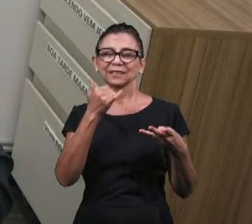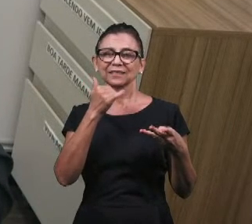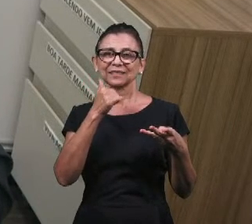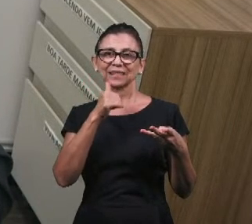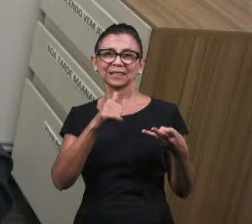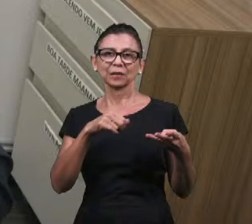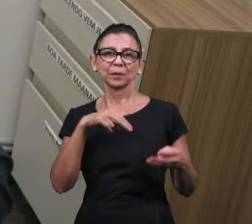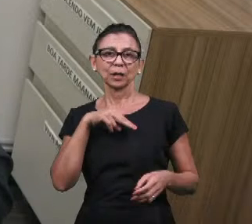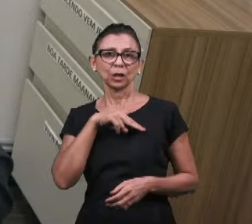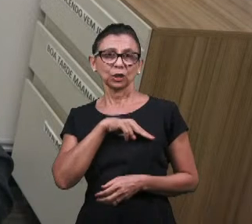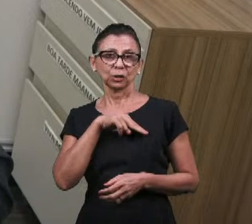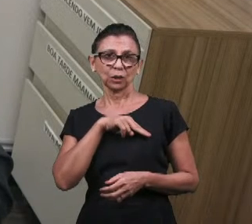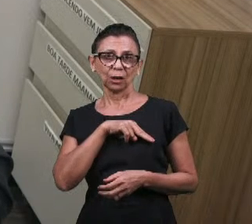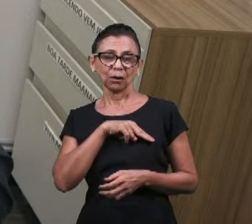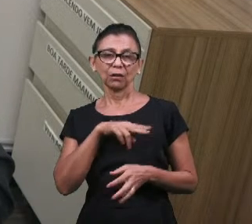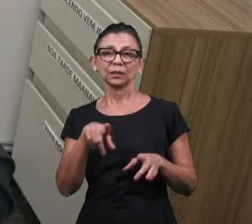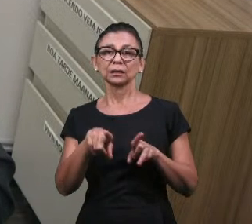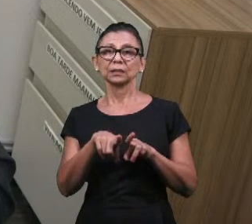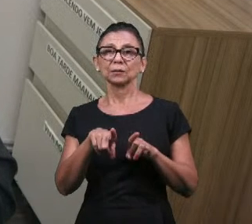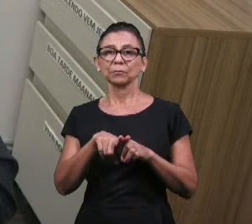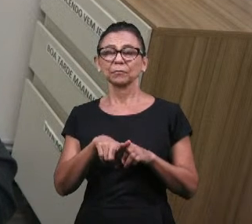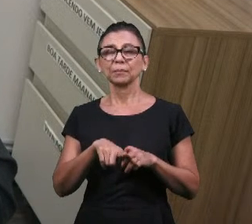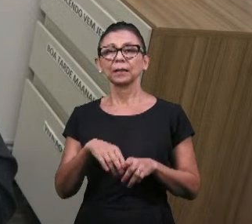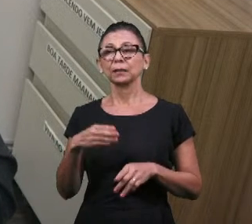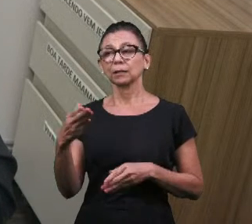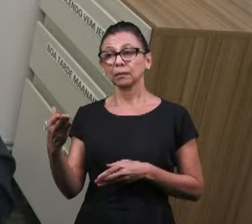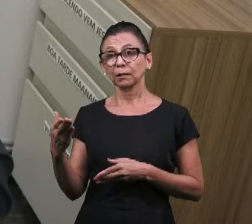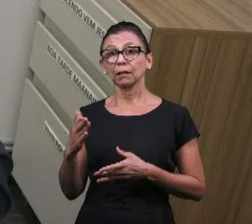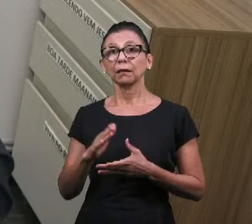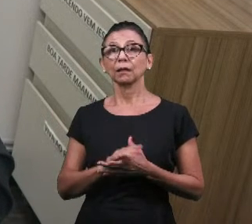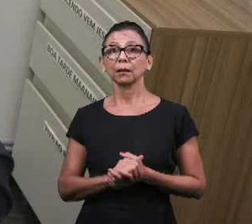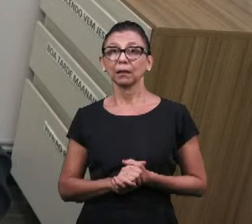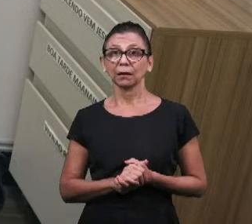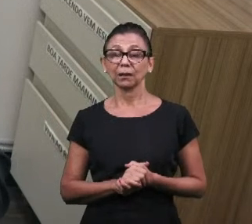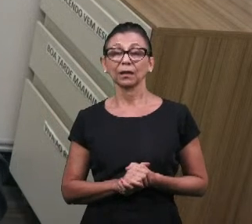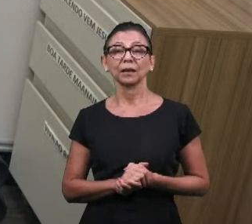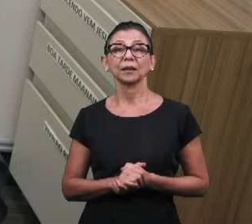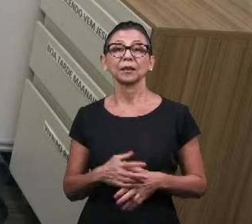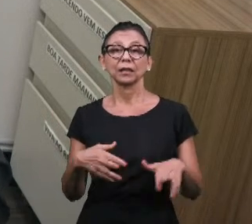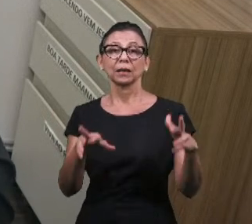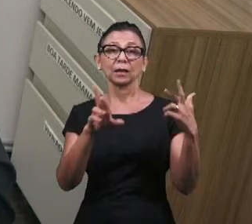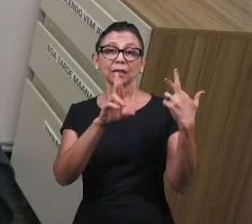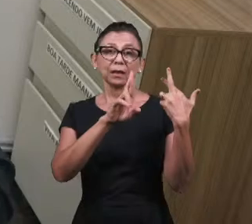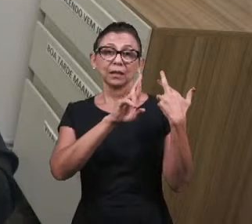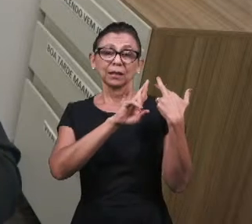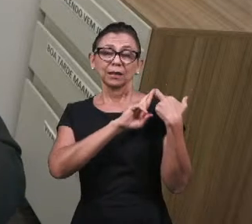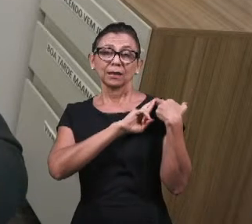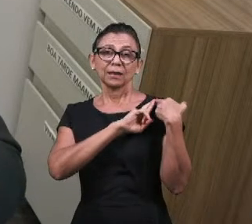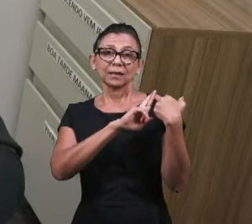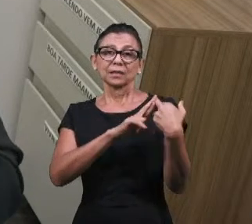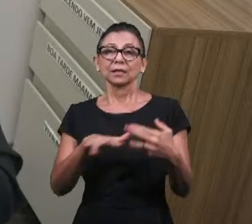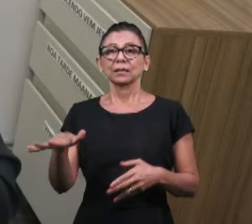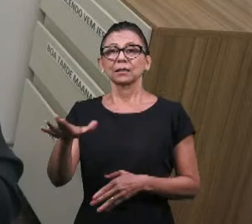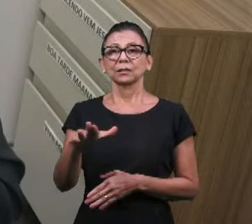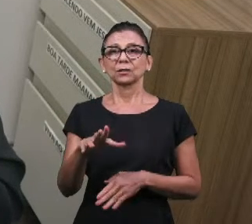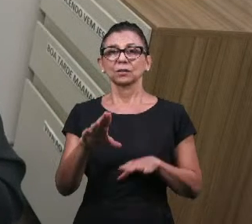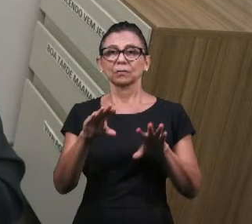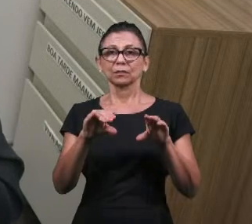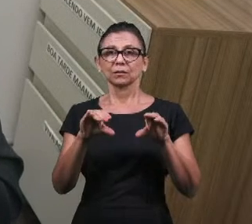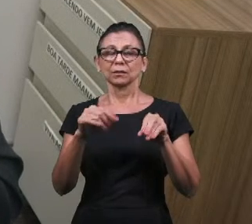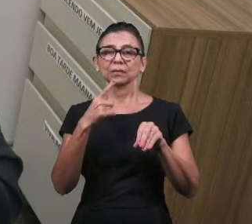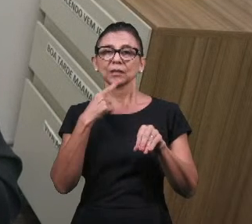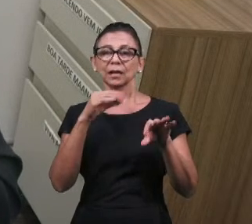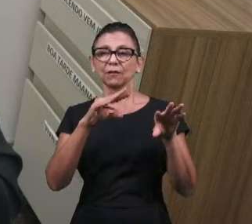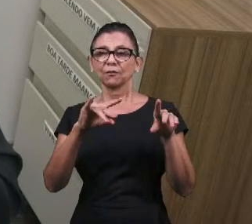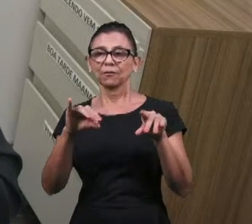são 20 anos de ministério, tá à frente da igreja de Riviera da Barra 5 e coordenando a região de Terra Vermelha, como já mencionamos aqui.